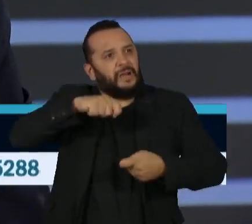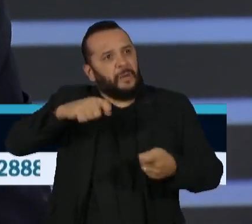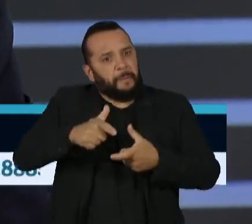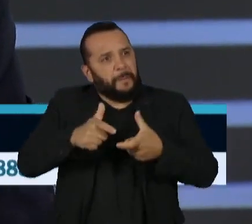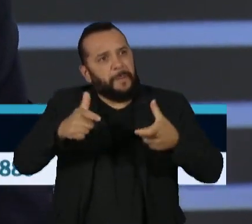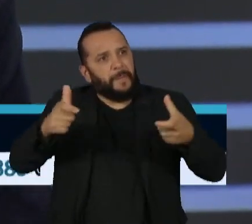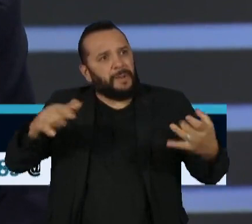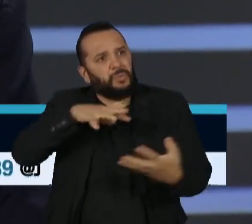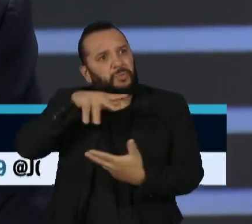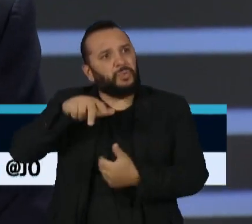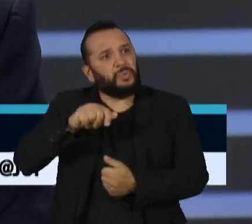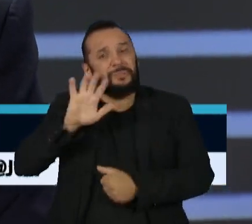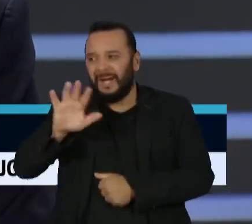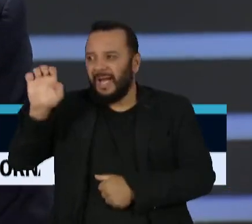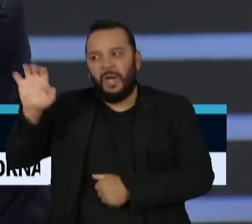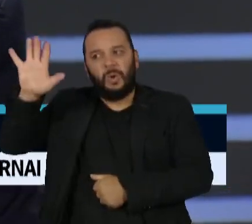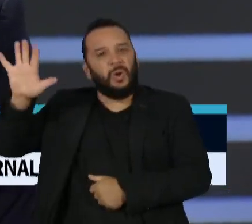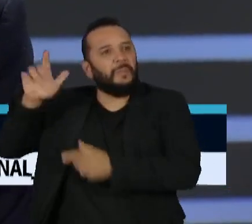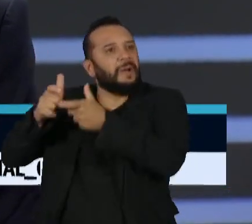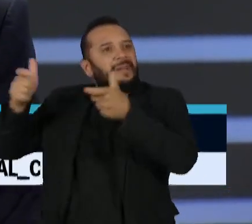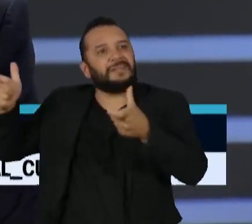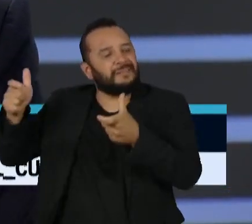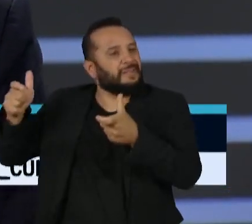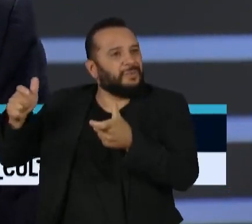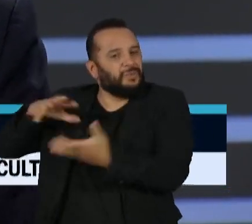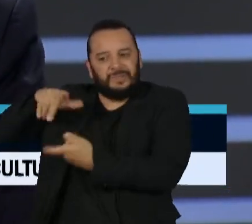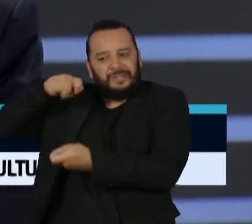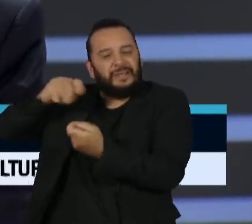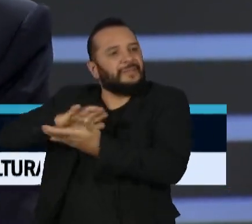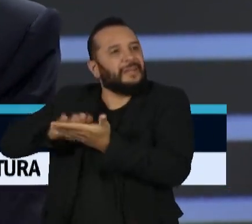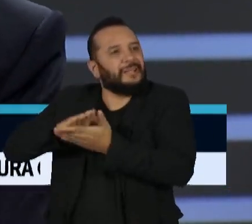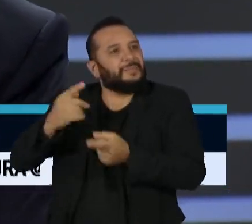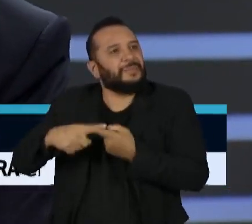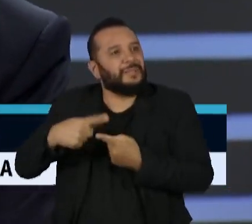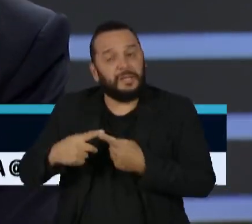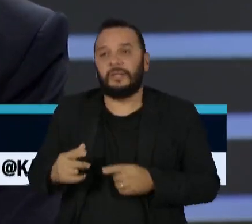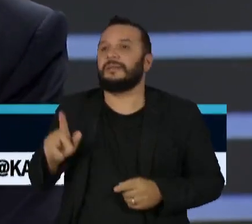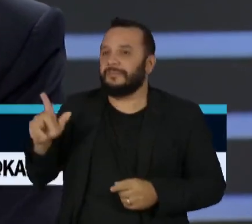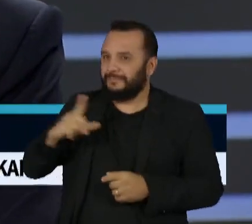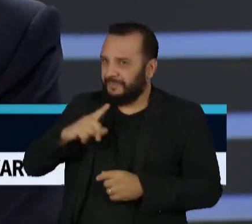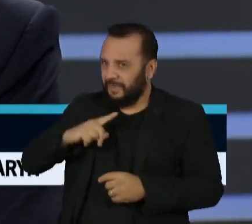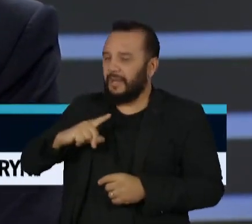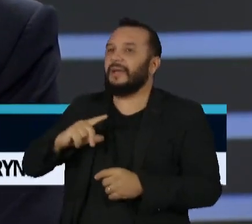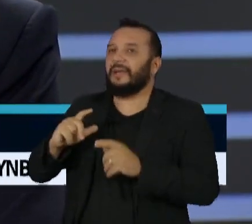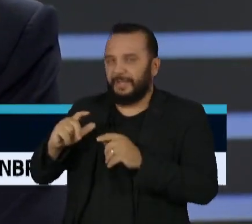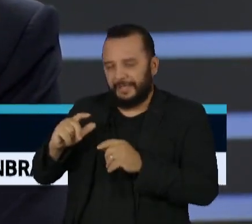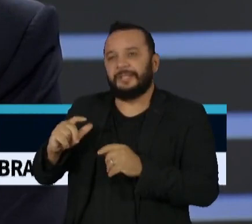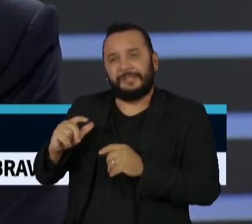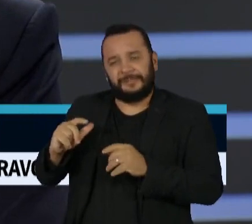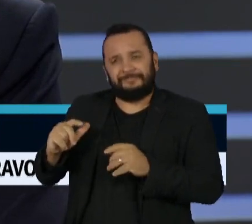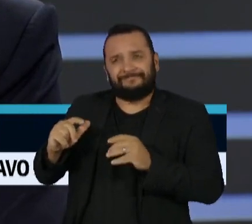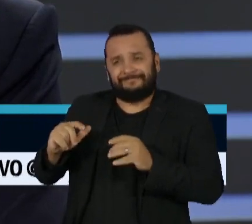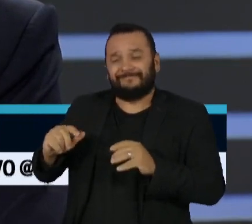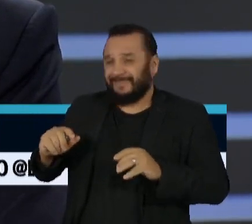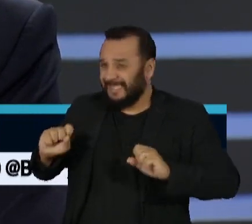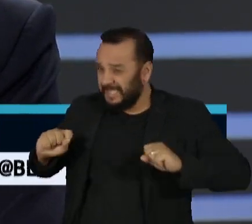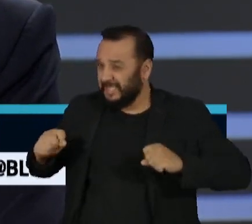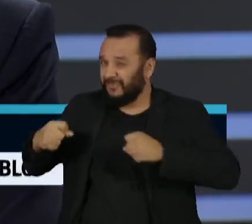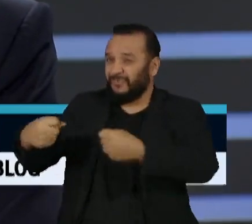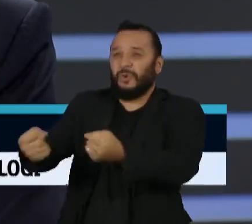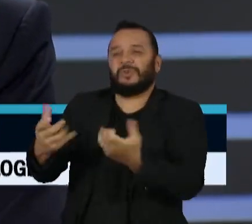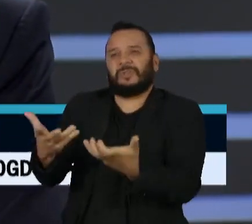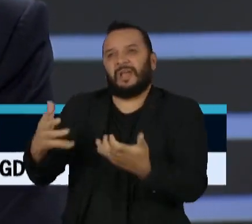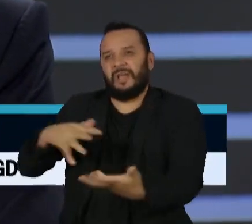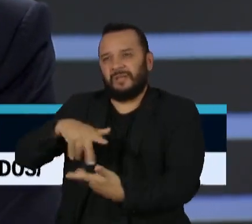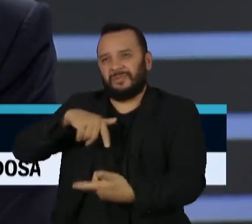cresceu porque no fundo você tem um movimento muito forte na direção da sustentabilidade hoje o